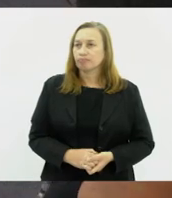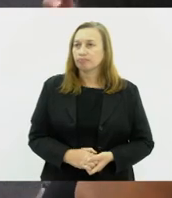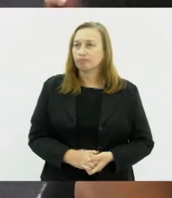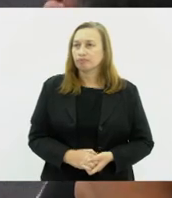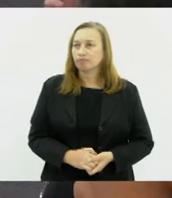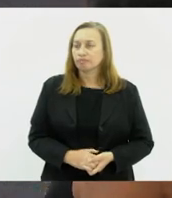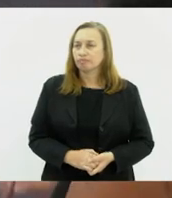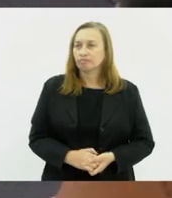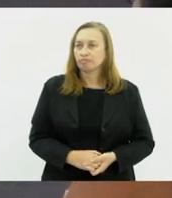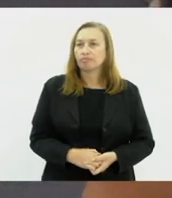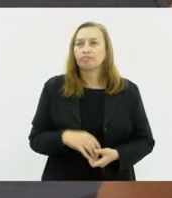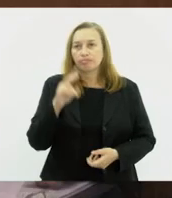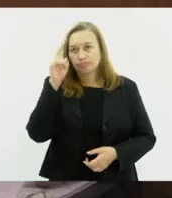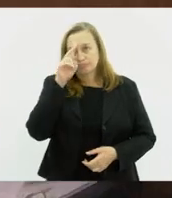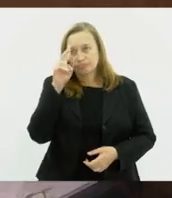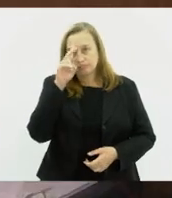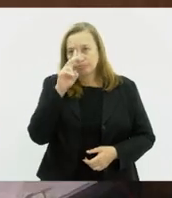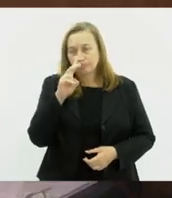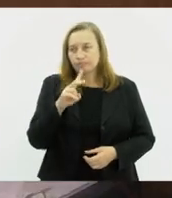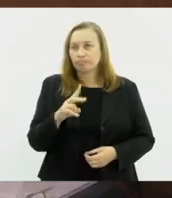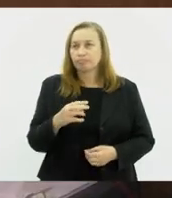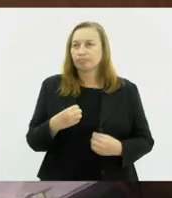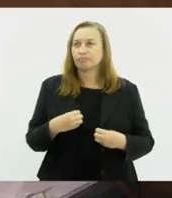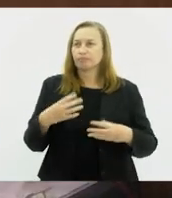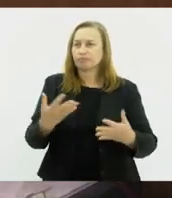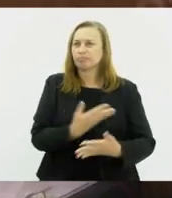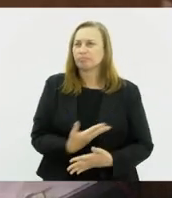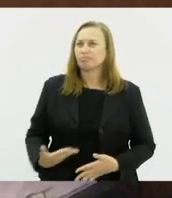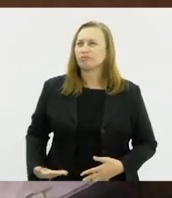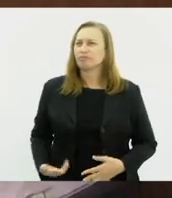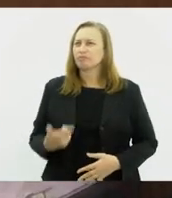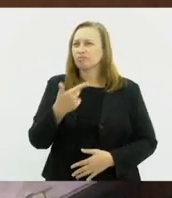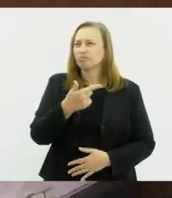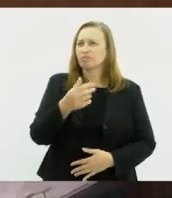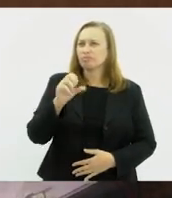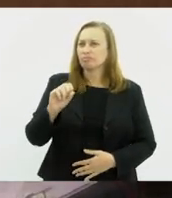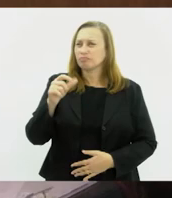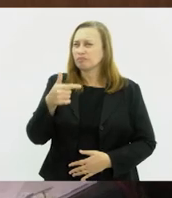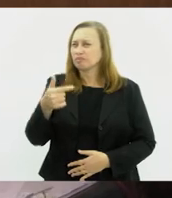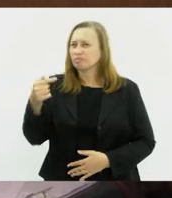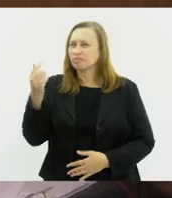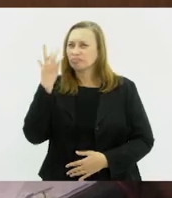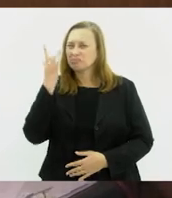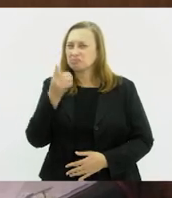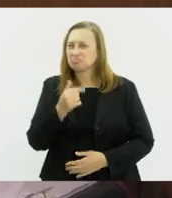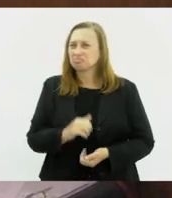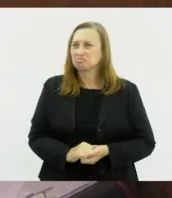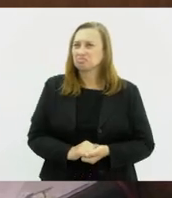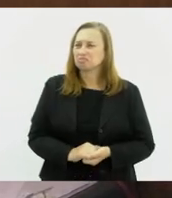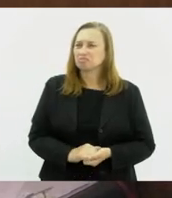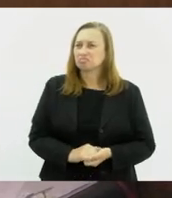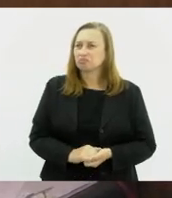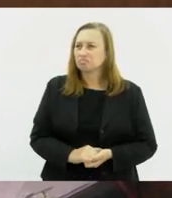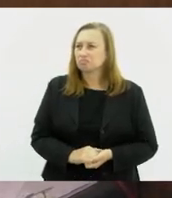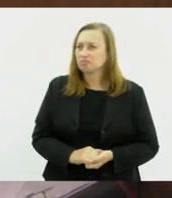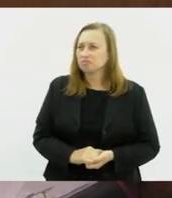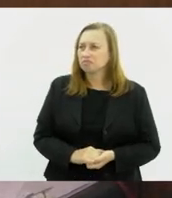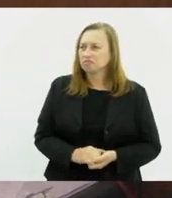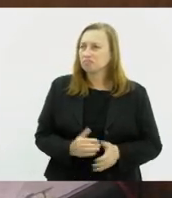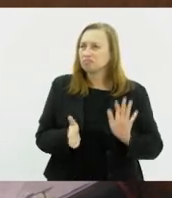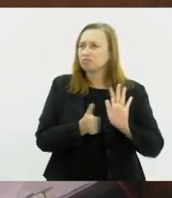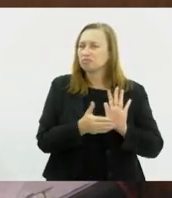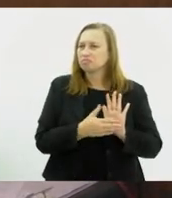qu eu quero lembrar de uma audiência de vá 2007 eu acho uma das suas primeiras e que uma das